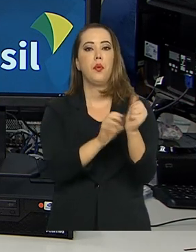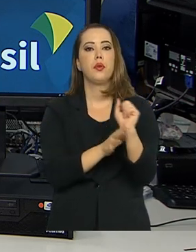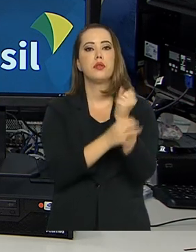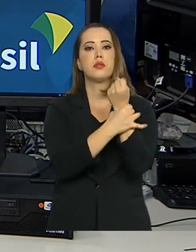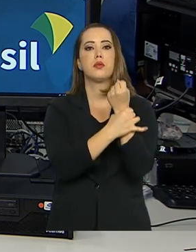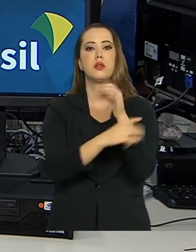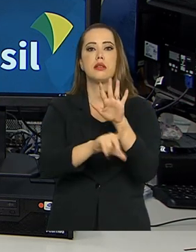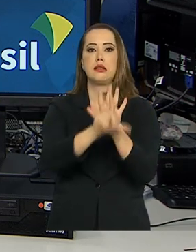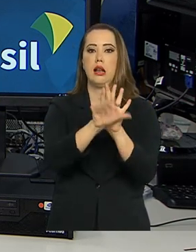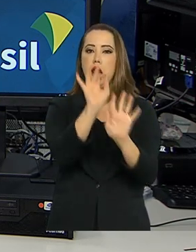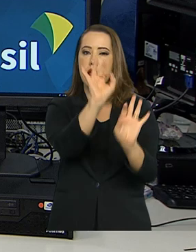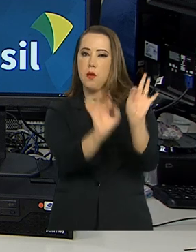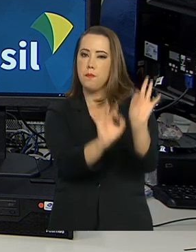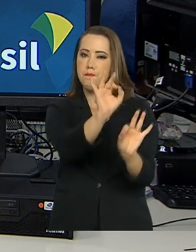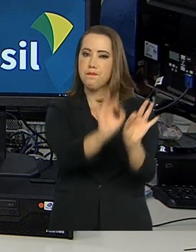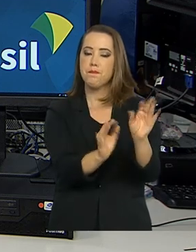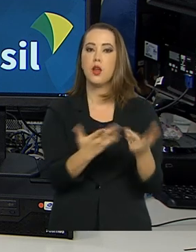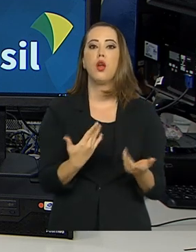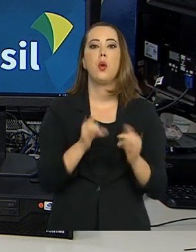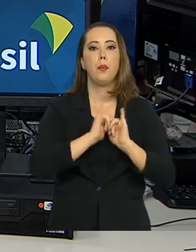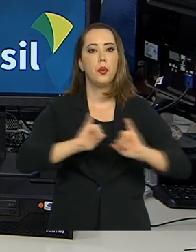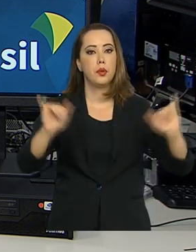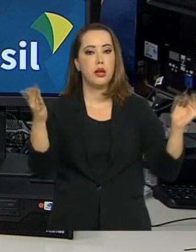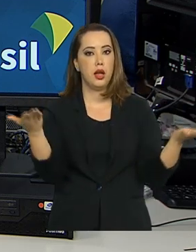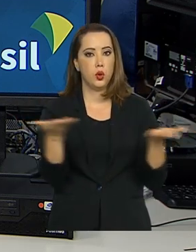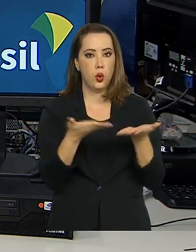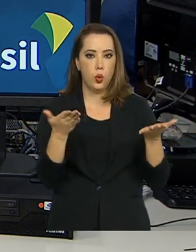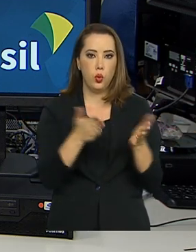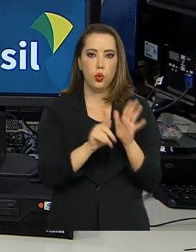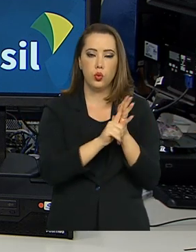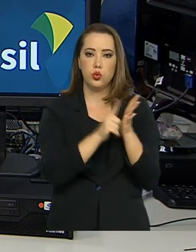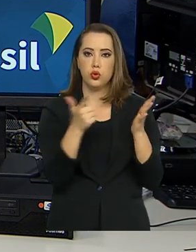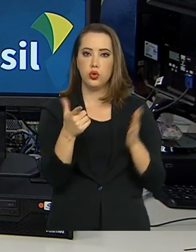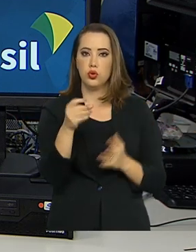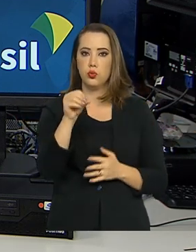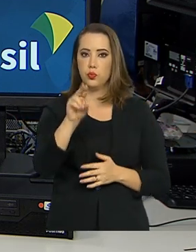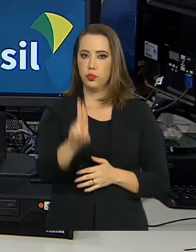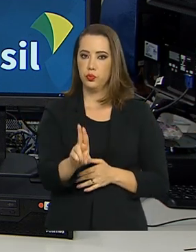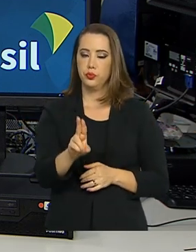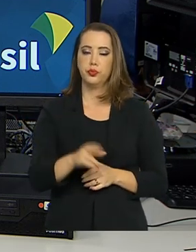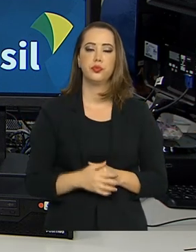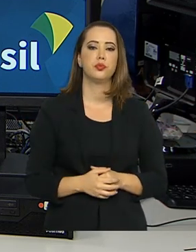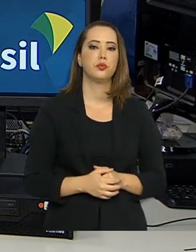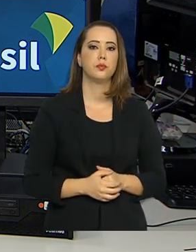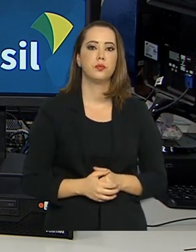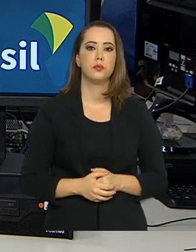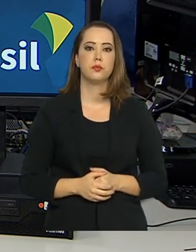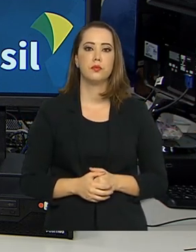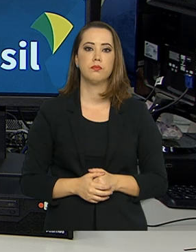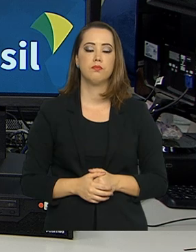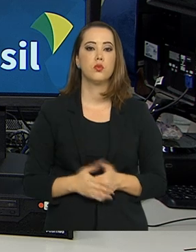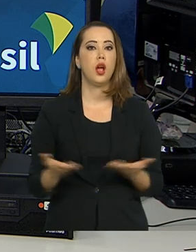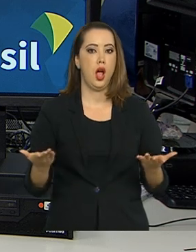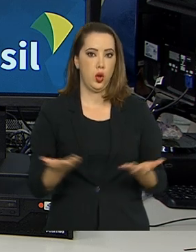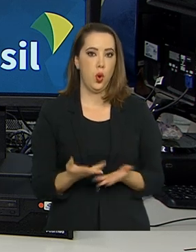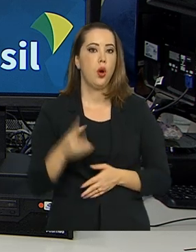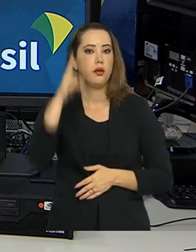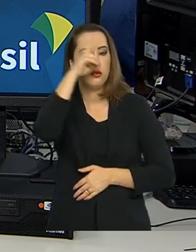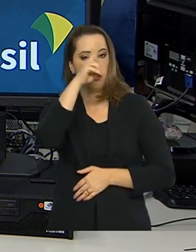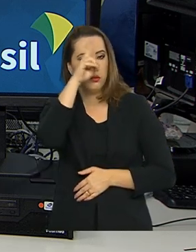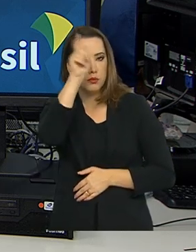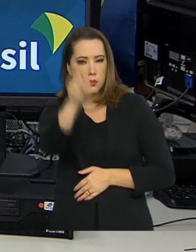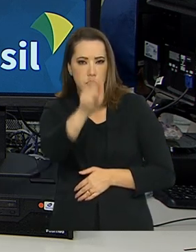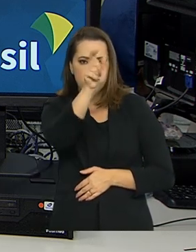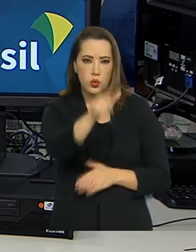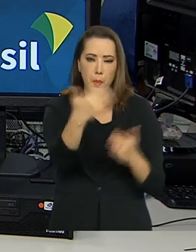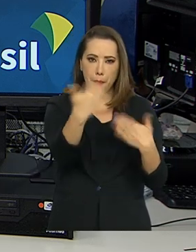da lei e da ordem. A medida foi publicada hoje em edição extra do Diário Oficial da União. Agora um lembrete para quem vai